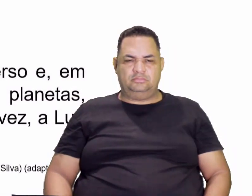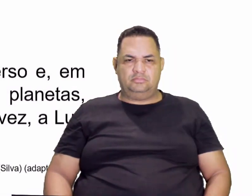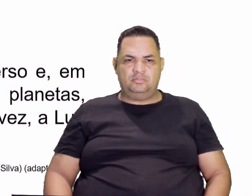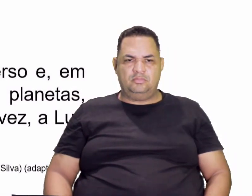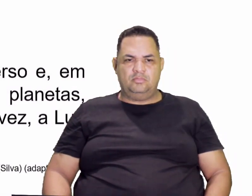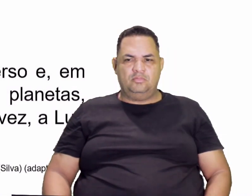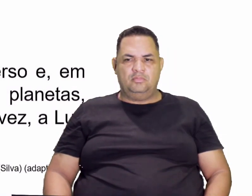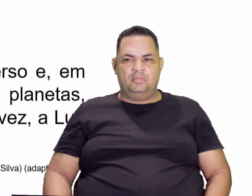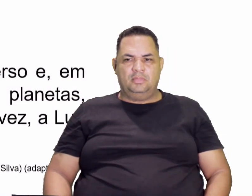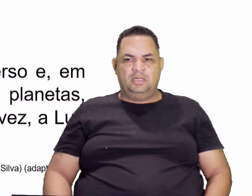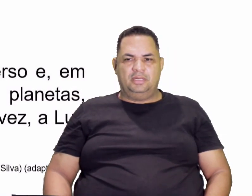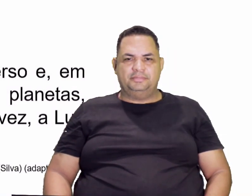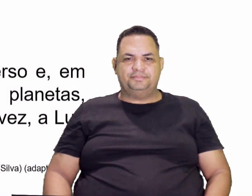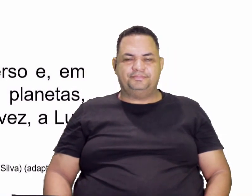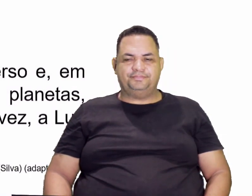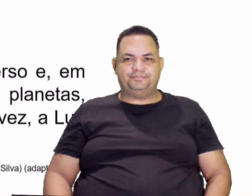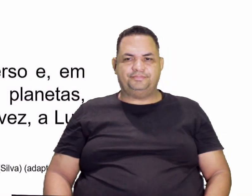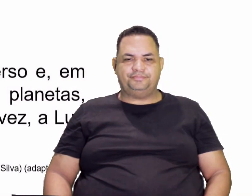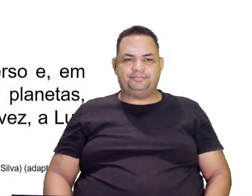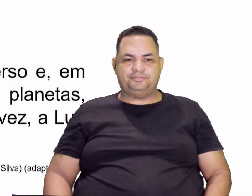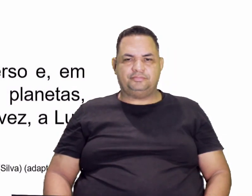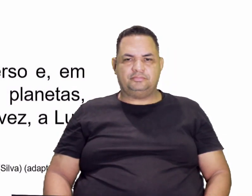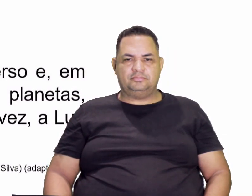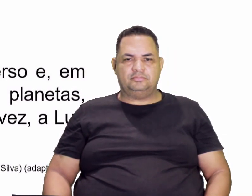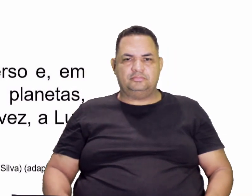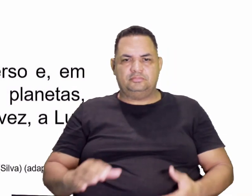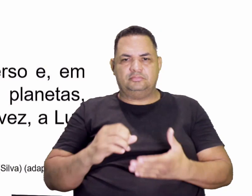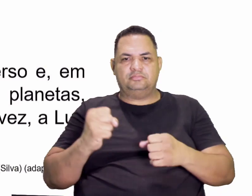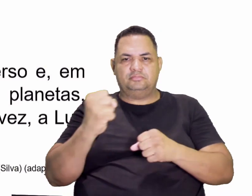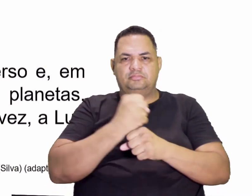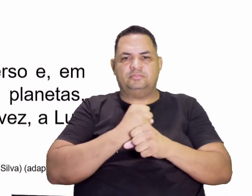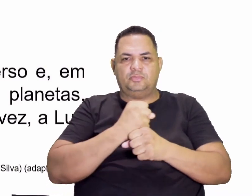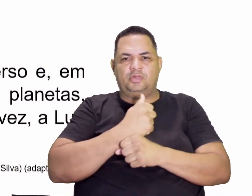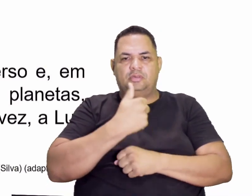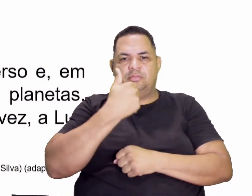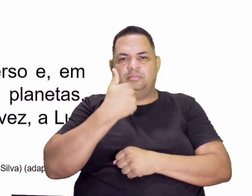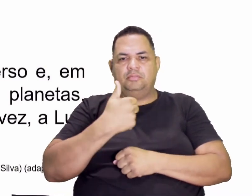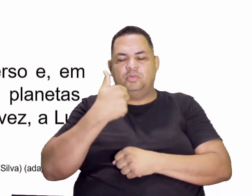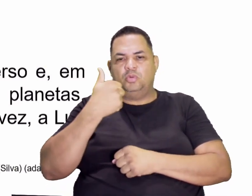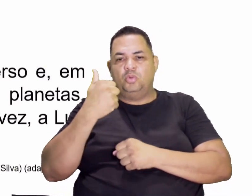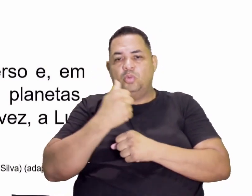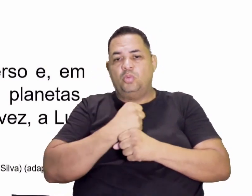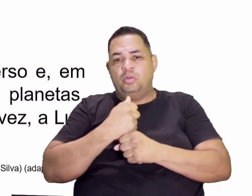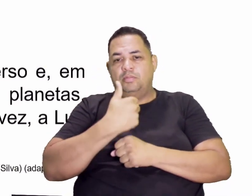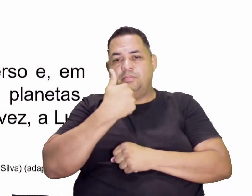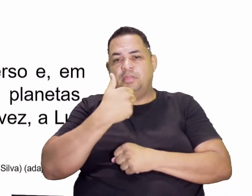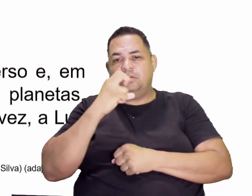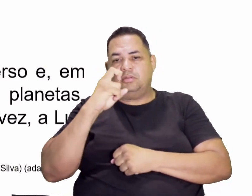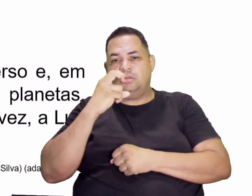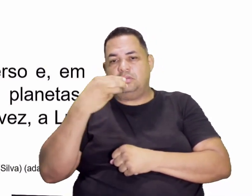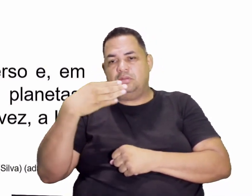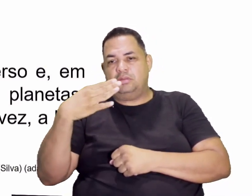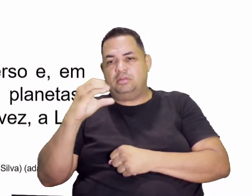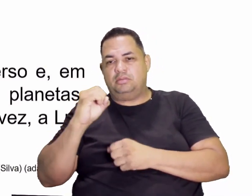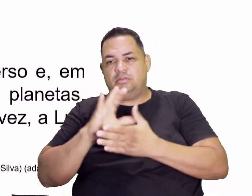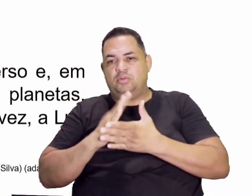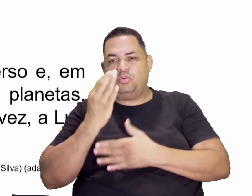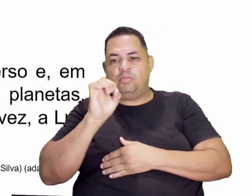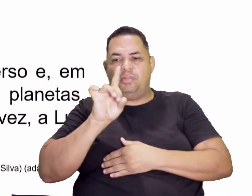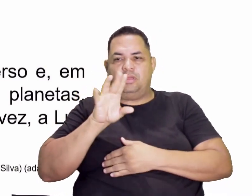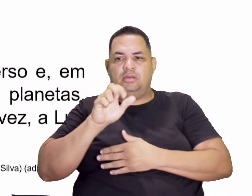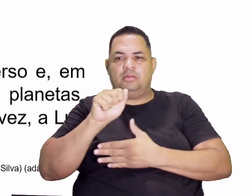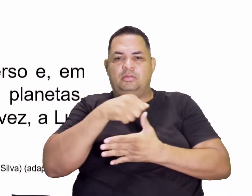Aí já está o modelo de volta, né? Em 1530, Copérnico escreveu um manuscrito que não chegou a ser